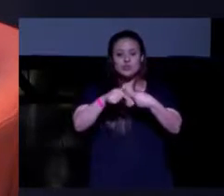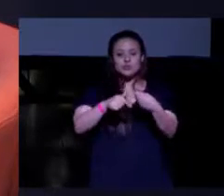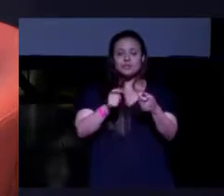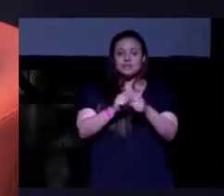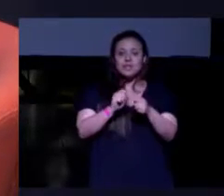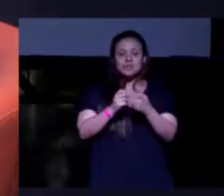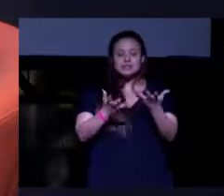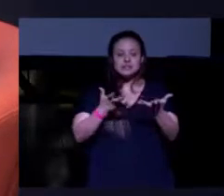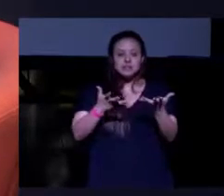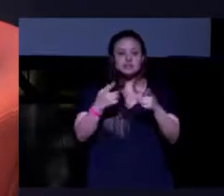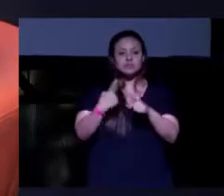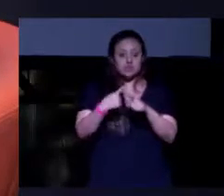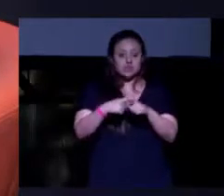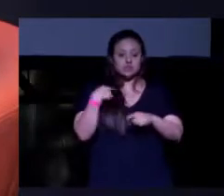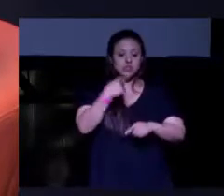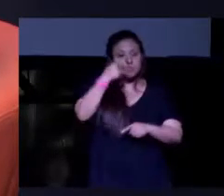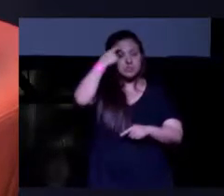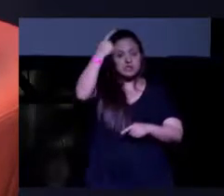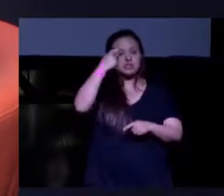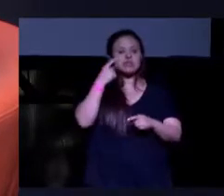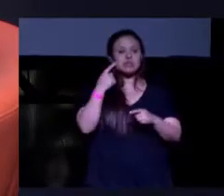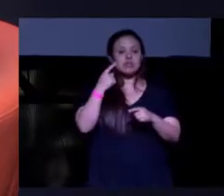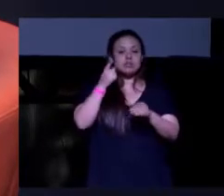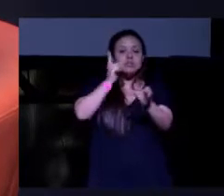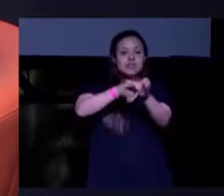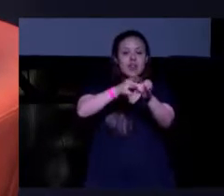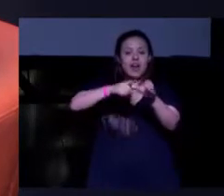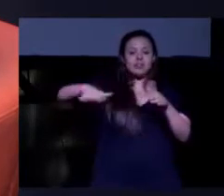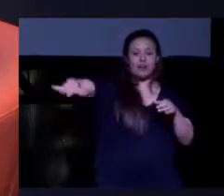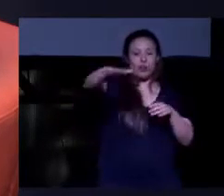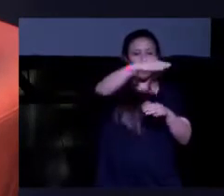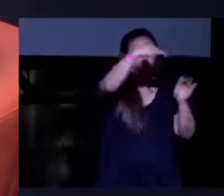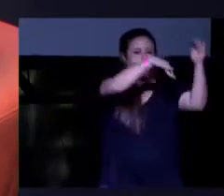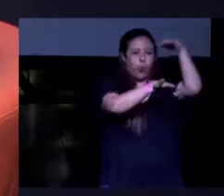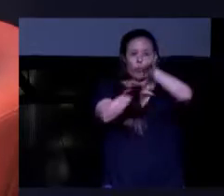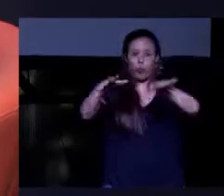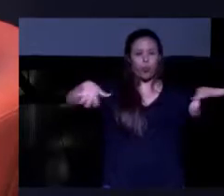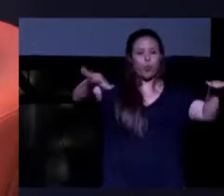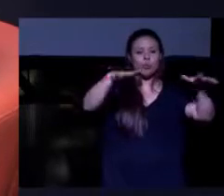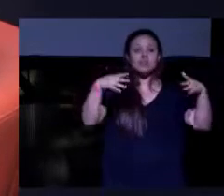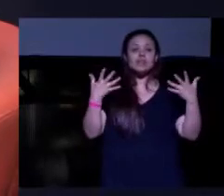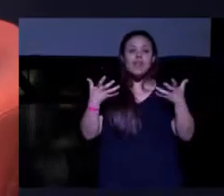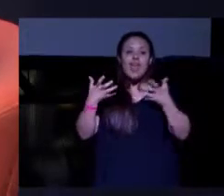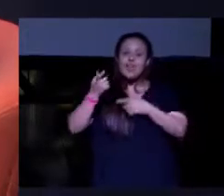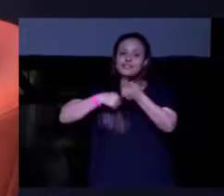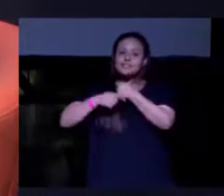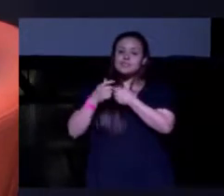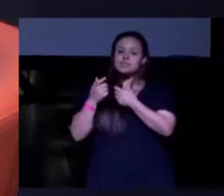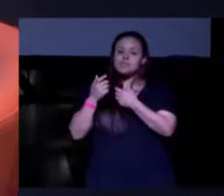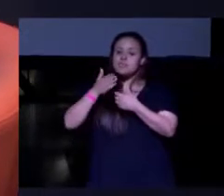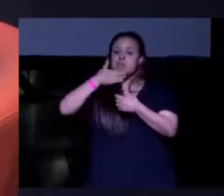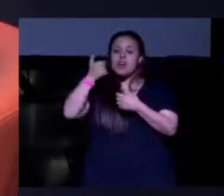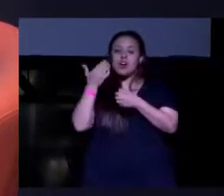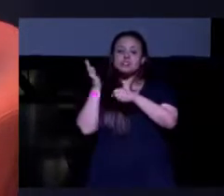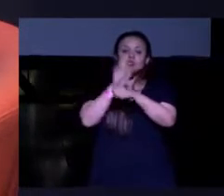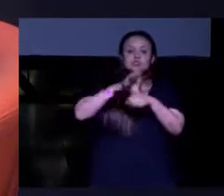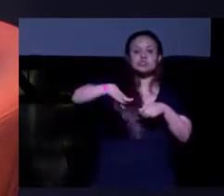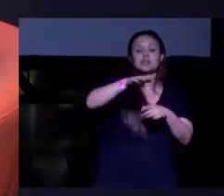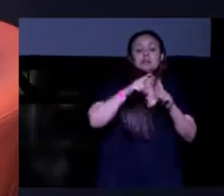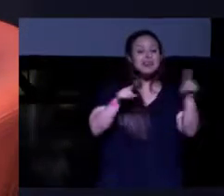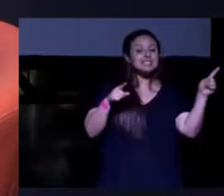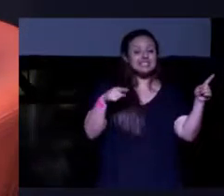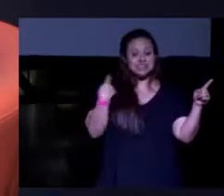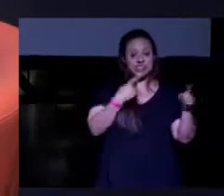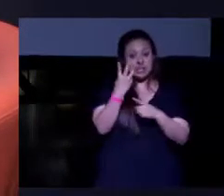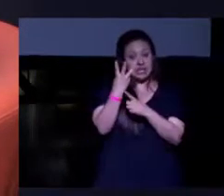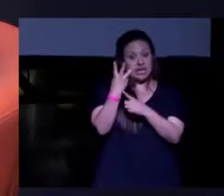ideias, criatividade para melhorar a cidade. A gente, durante um bom tempo, assim, uns 3 anos, não quis se envolver com empresas,